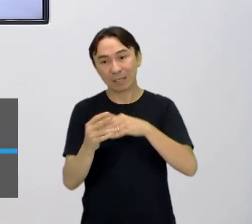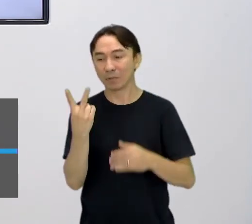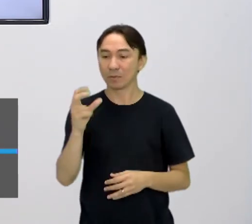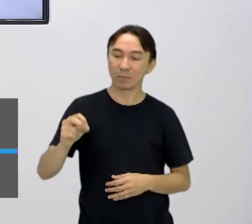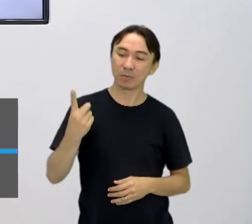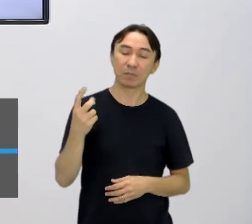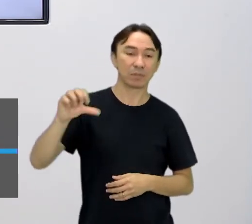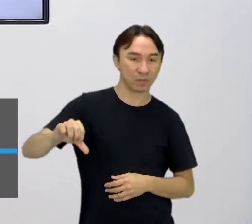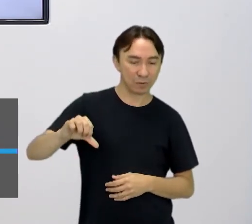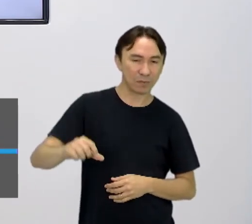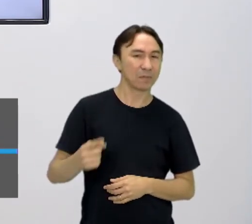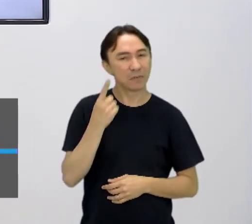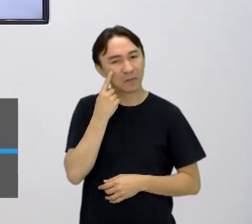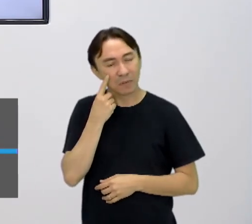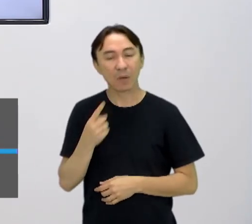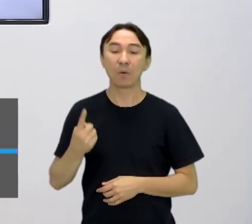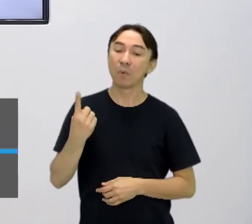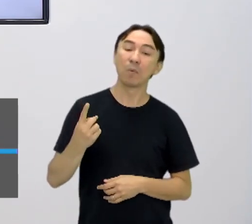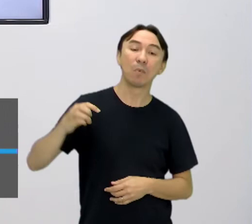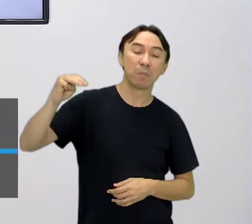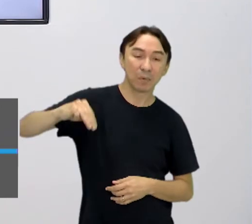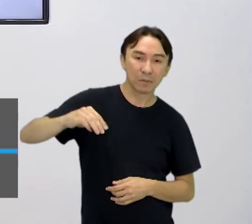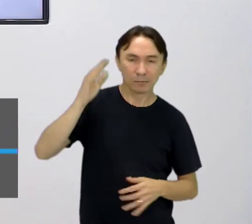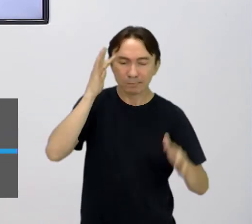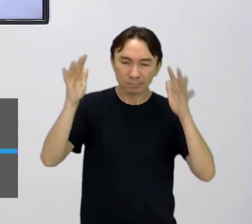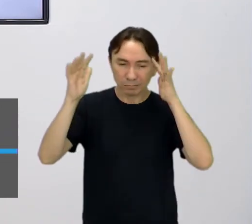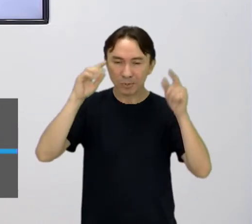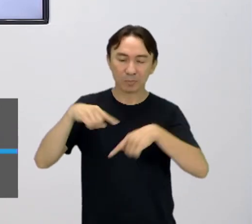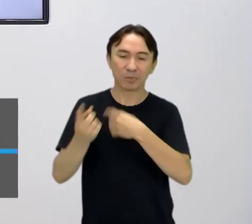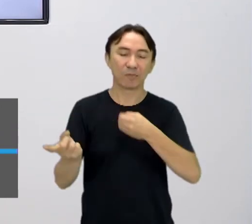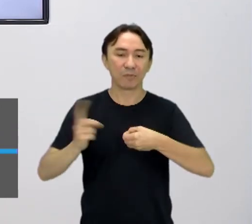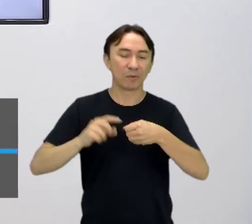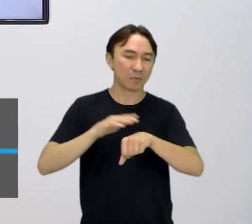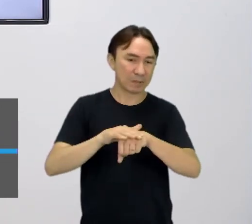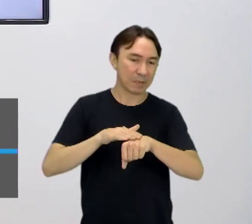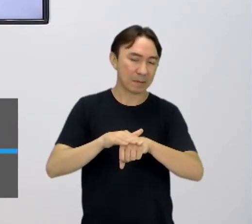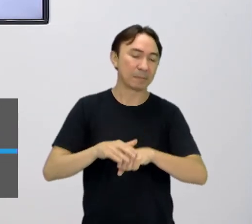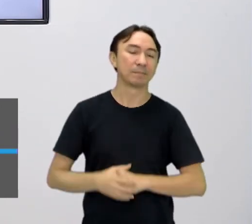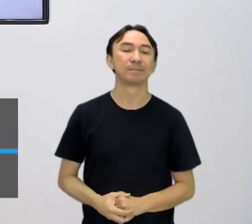minutinho, eu pedi para o nosso diretor para vocês darem uma refletida, a gente já volta para conversar. Até daqui a pouco.